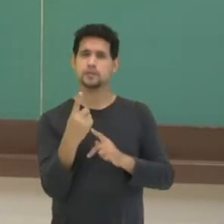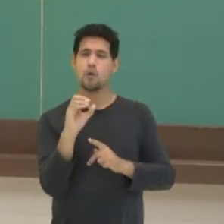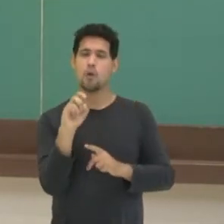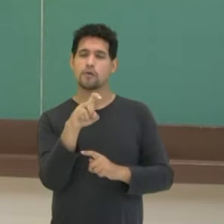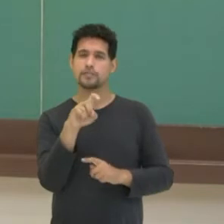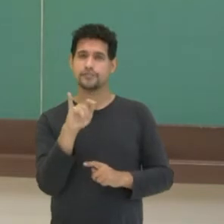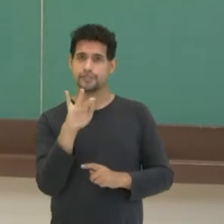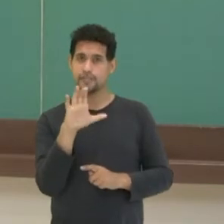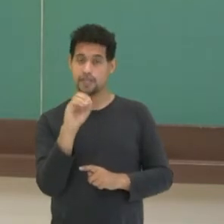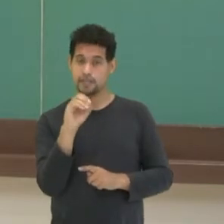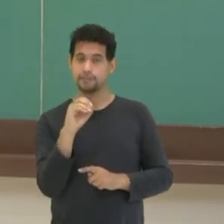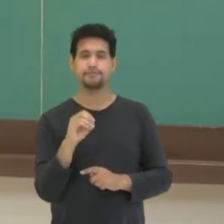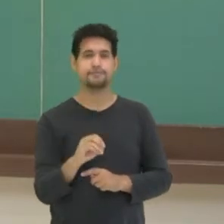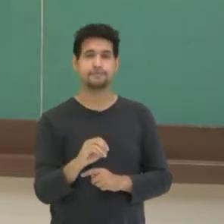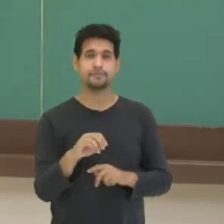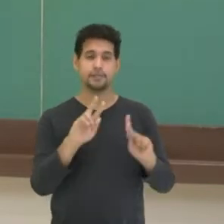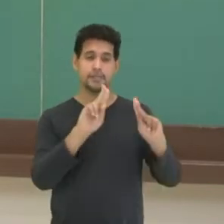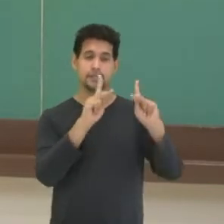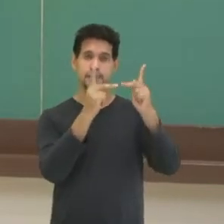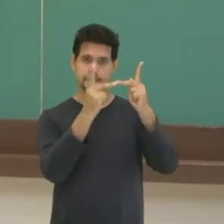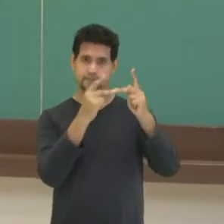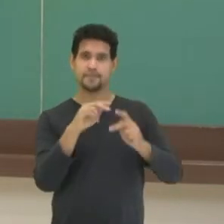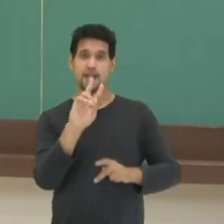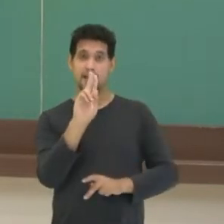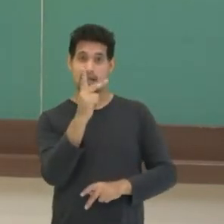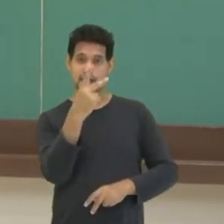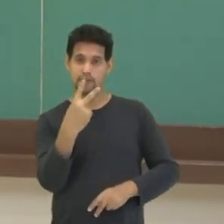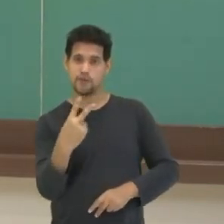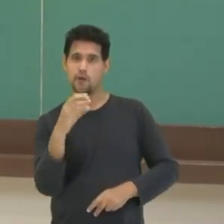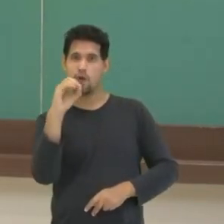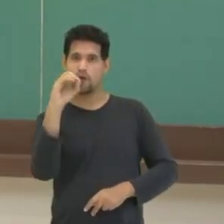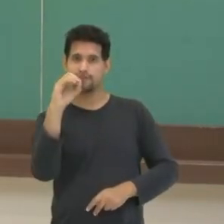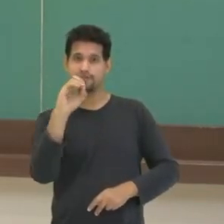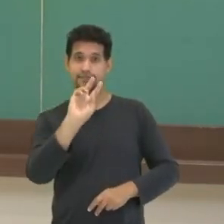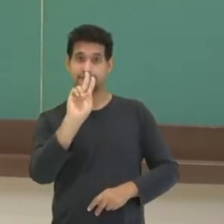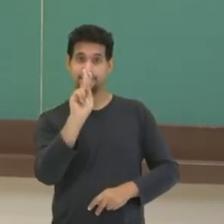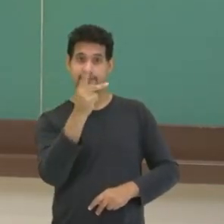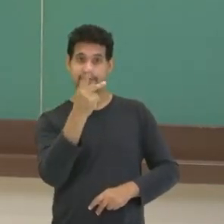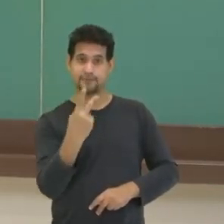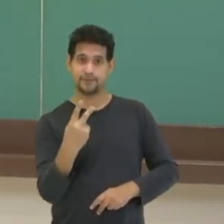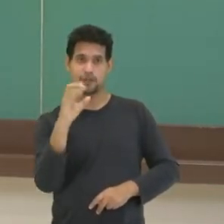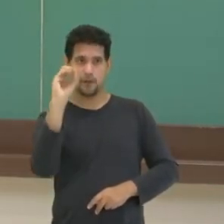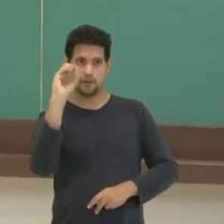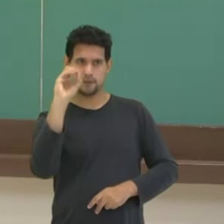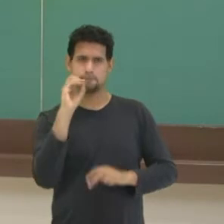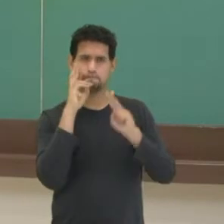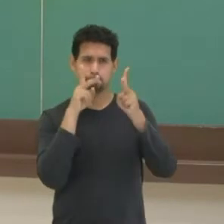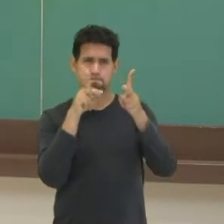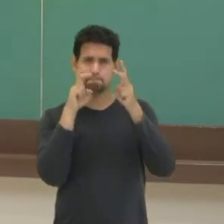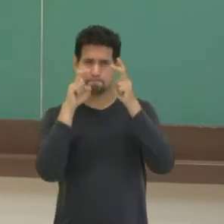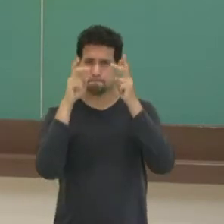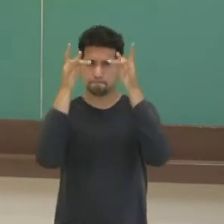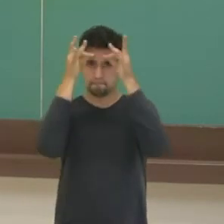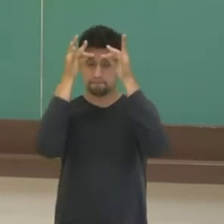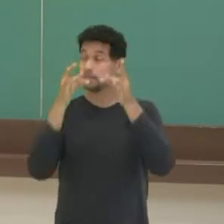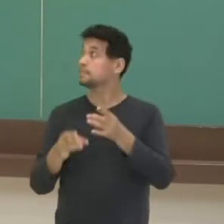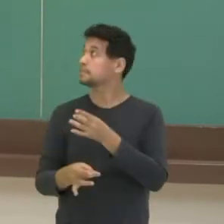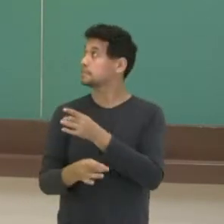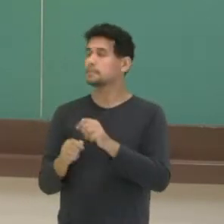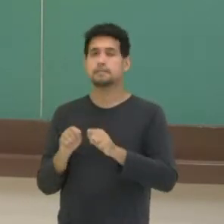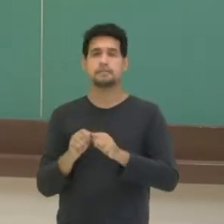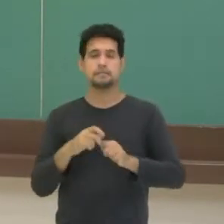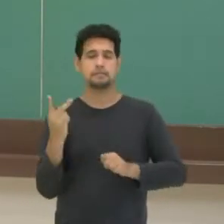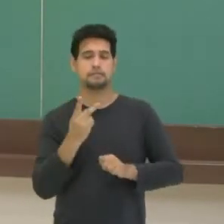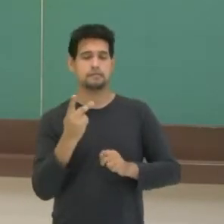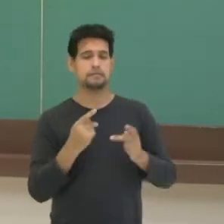tá? 2 hidrogênios ligados em um oxigênio, observe, para poder estabilizar